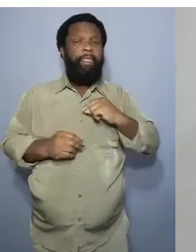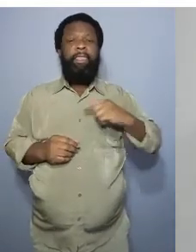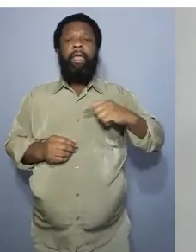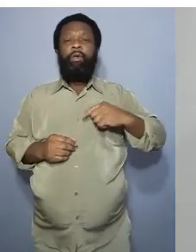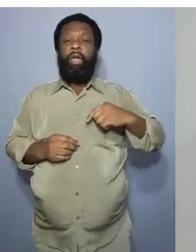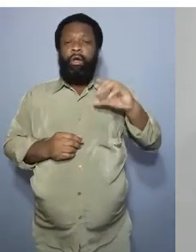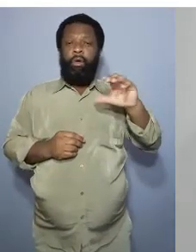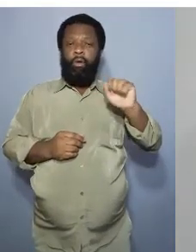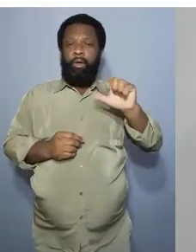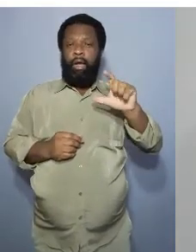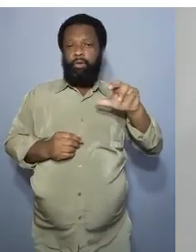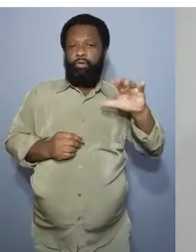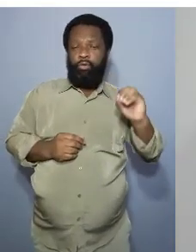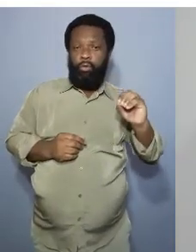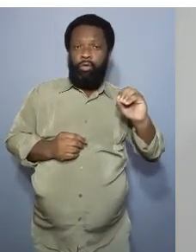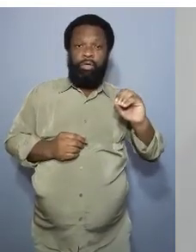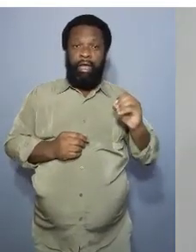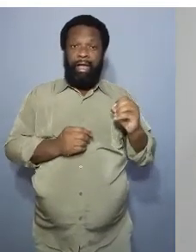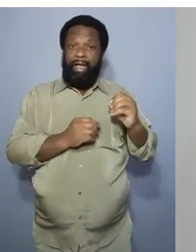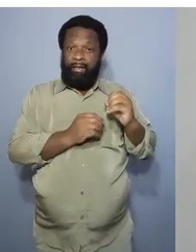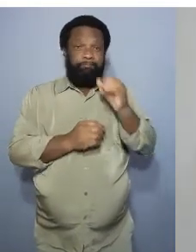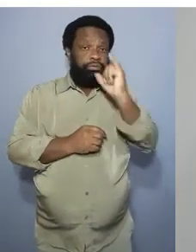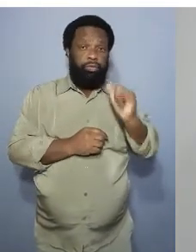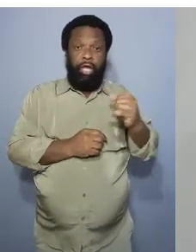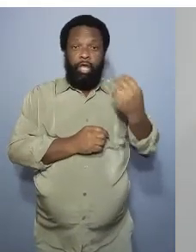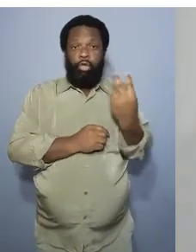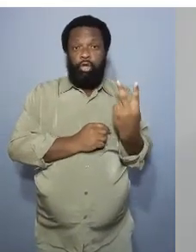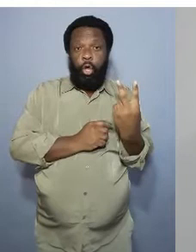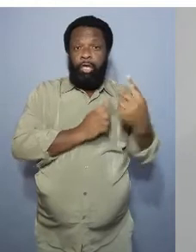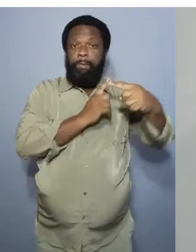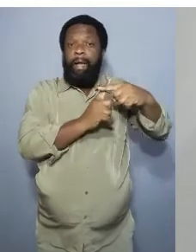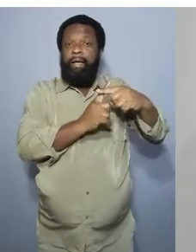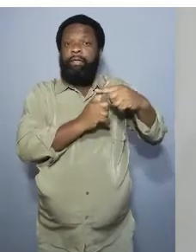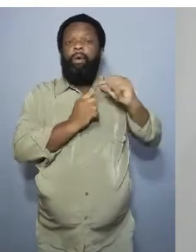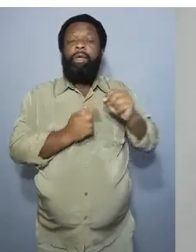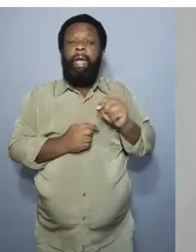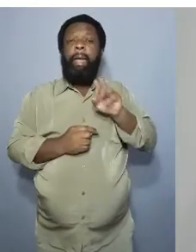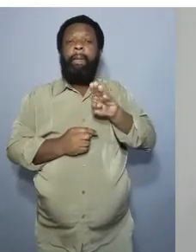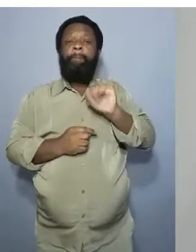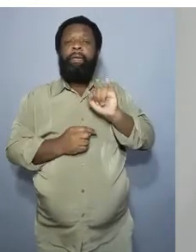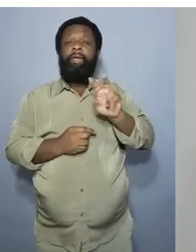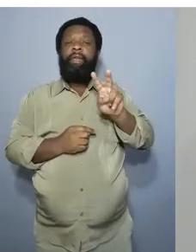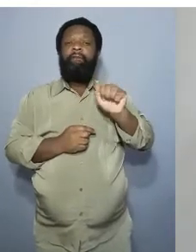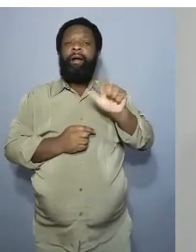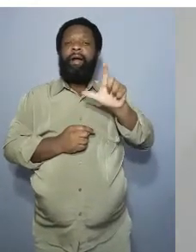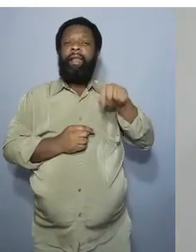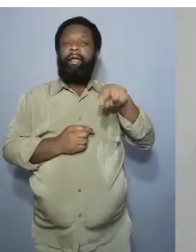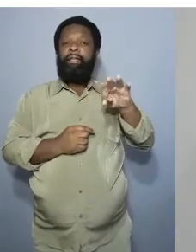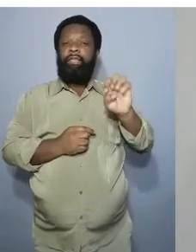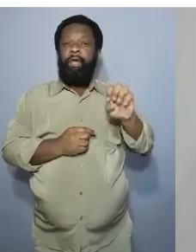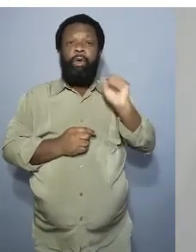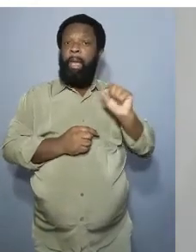agora eu tenho o cálcio com essa carga 2+, ou seja, o cátion bivalente do cálcio. O que muda